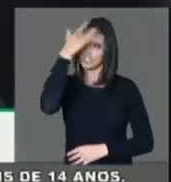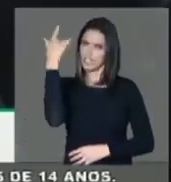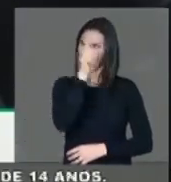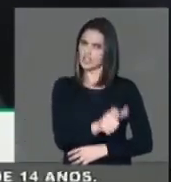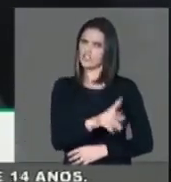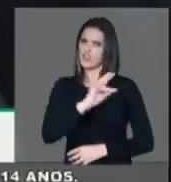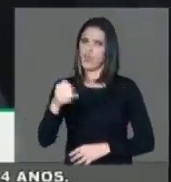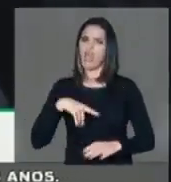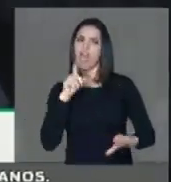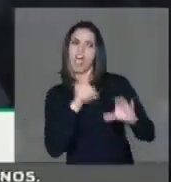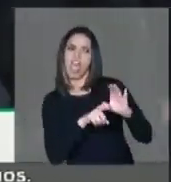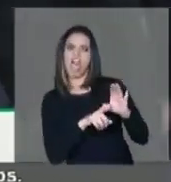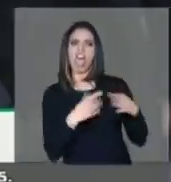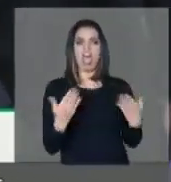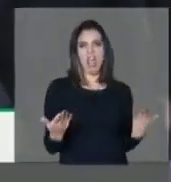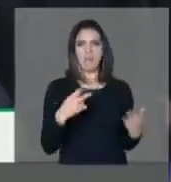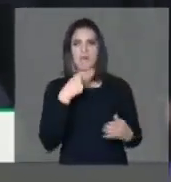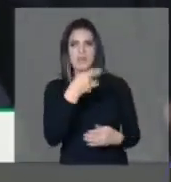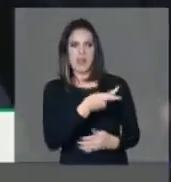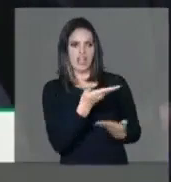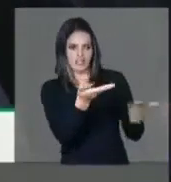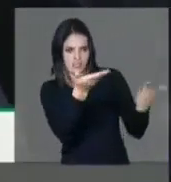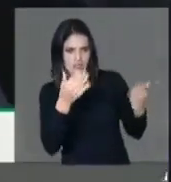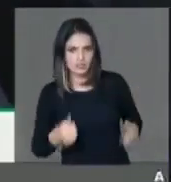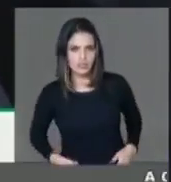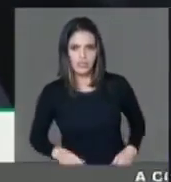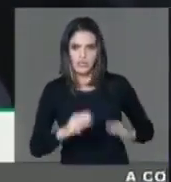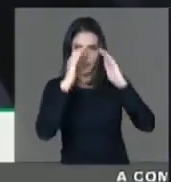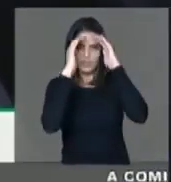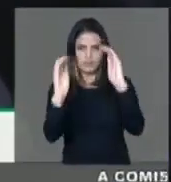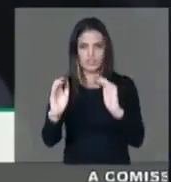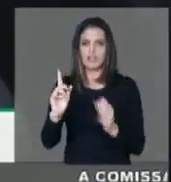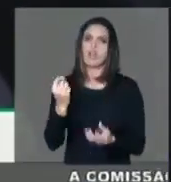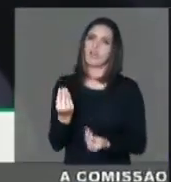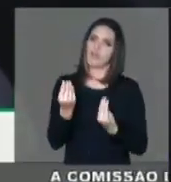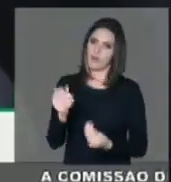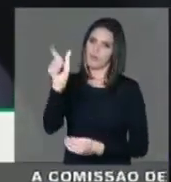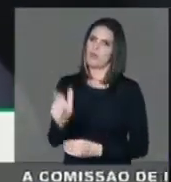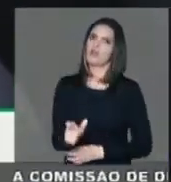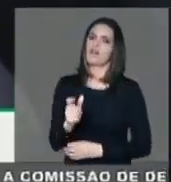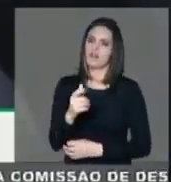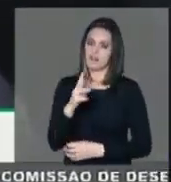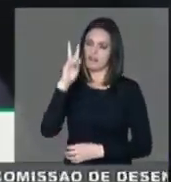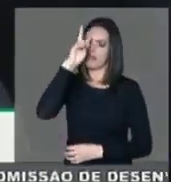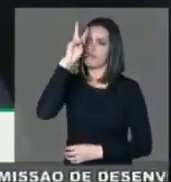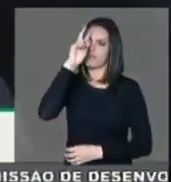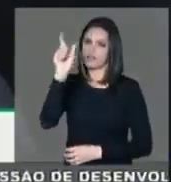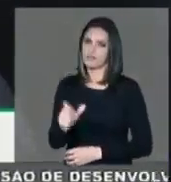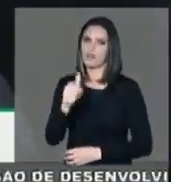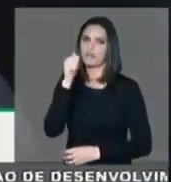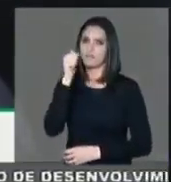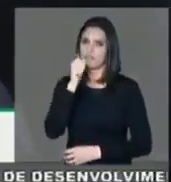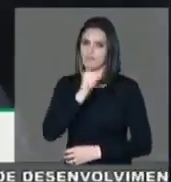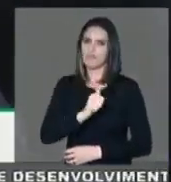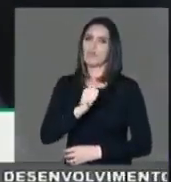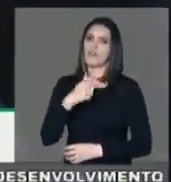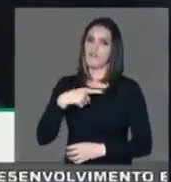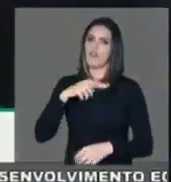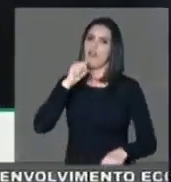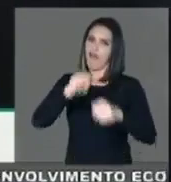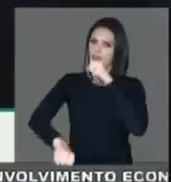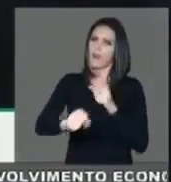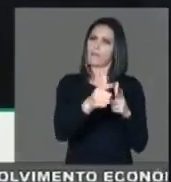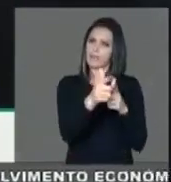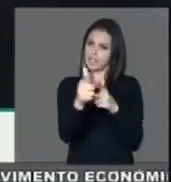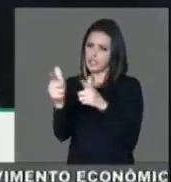não como capacho para fazer esse tipo de coisa e não respeitar minimamente a memória de uma pessoa assassinada. Se tem